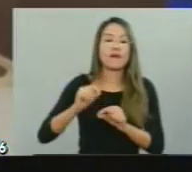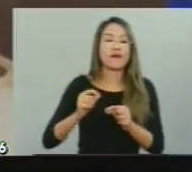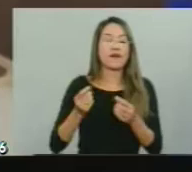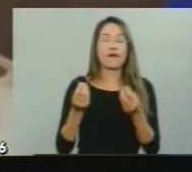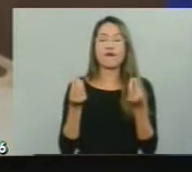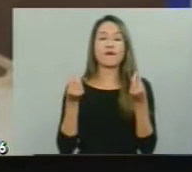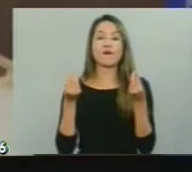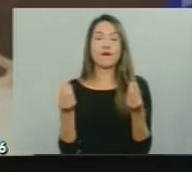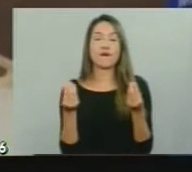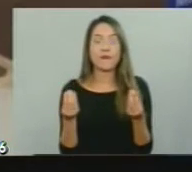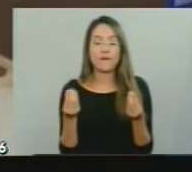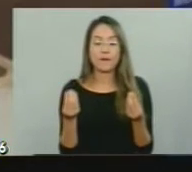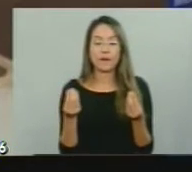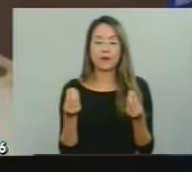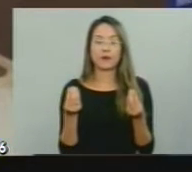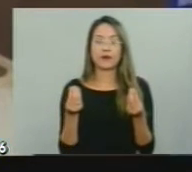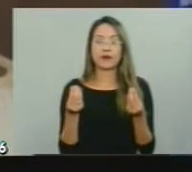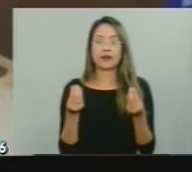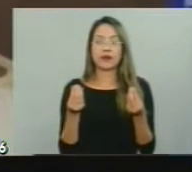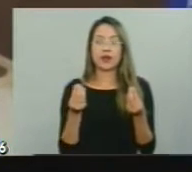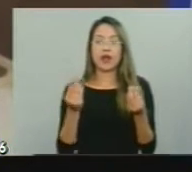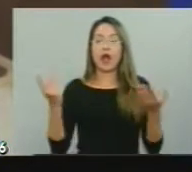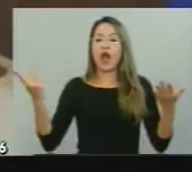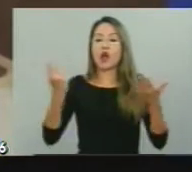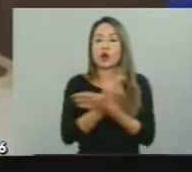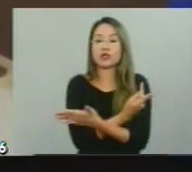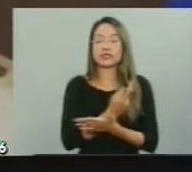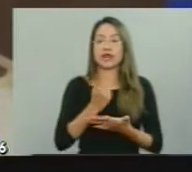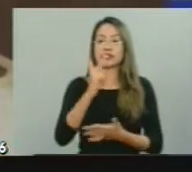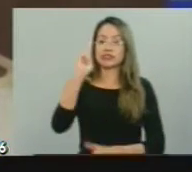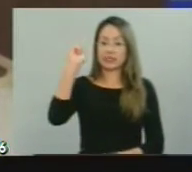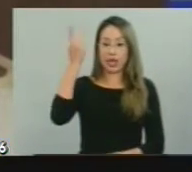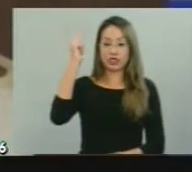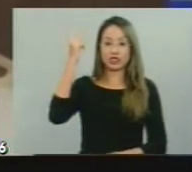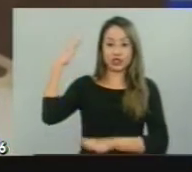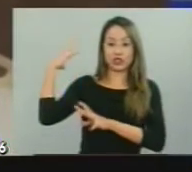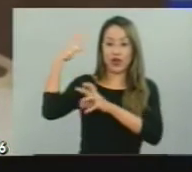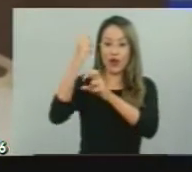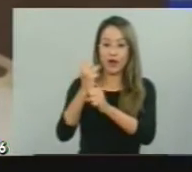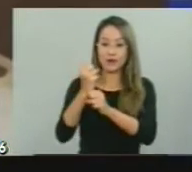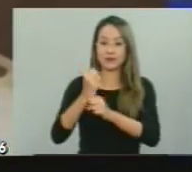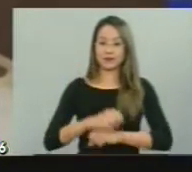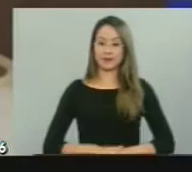dramaticidade dos eventos históricos que nos cercam.